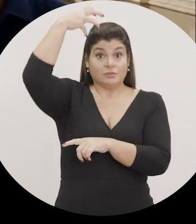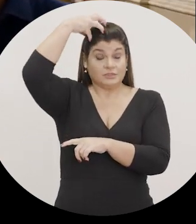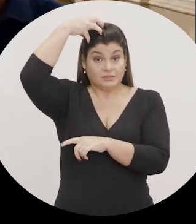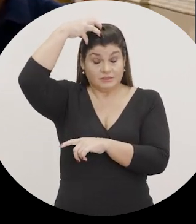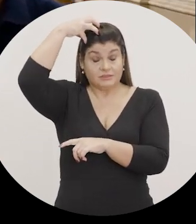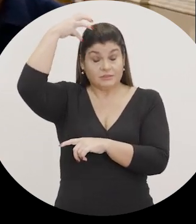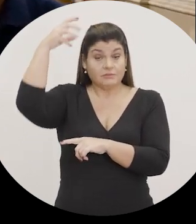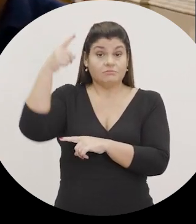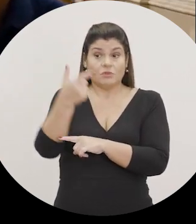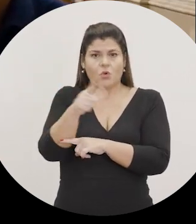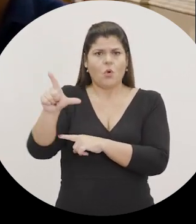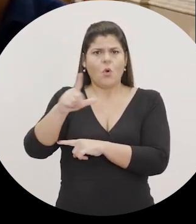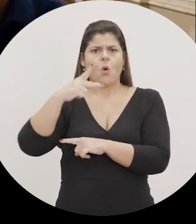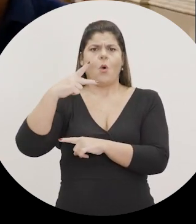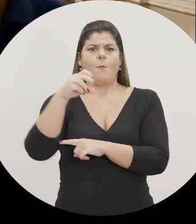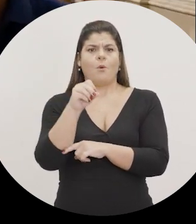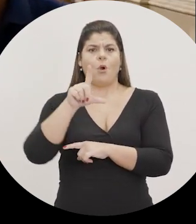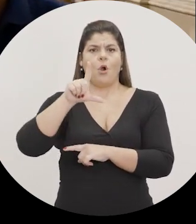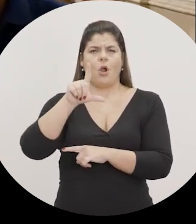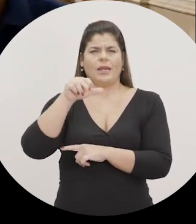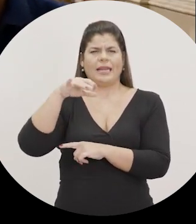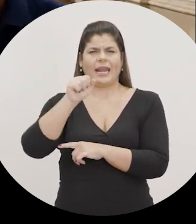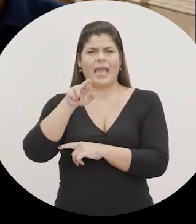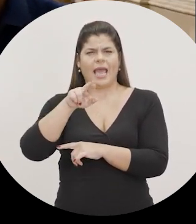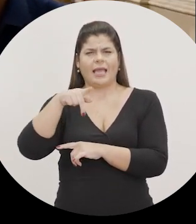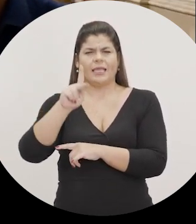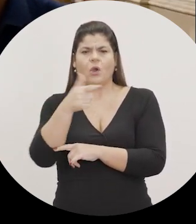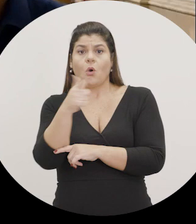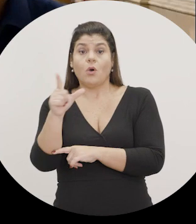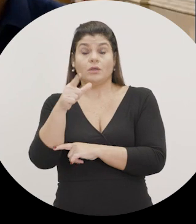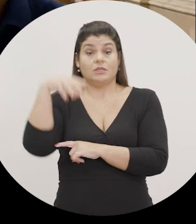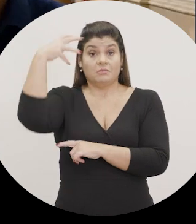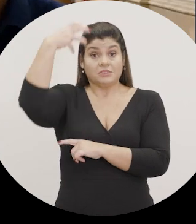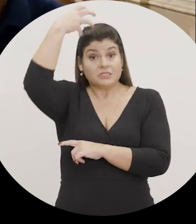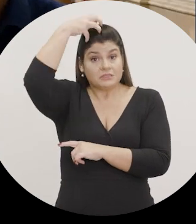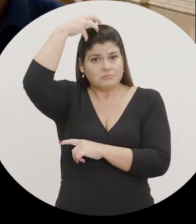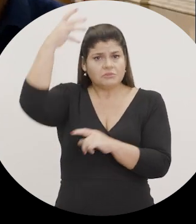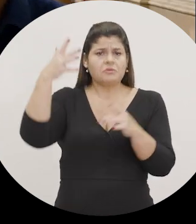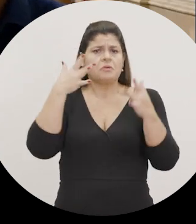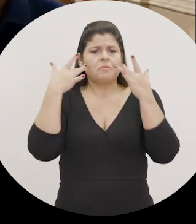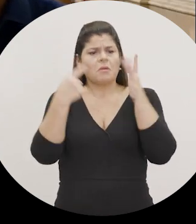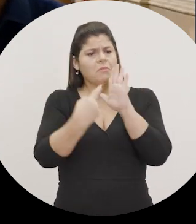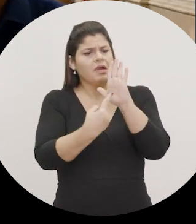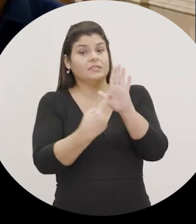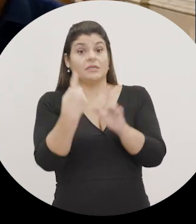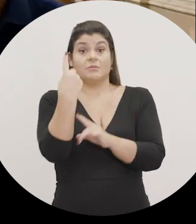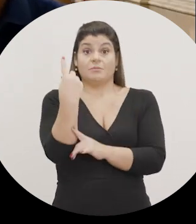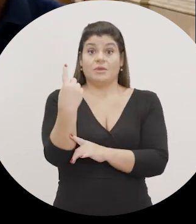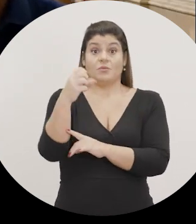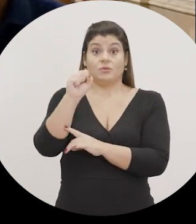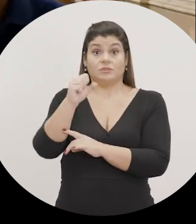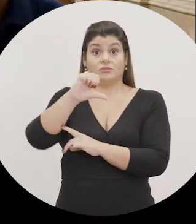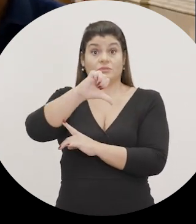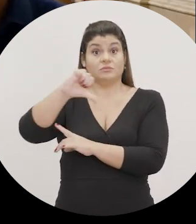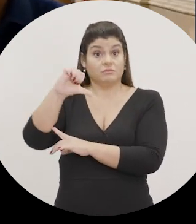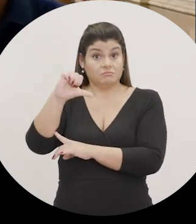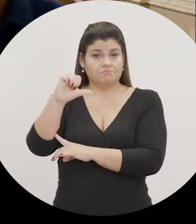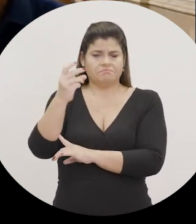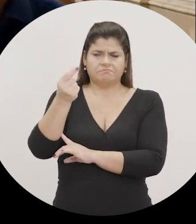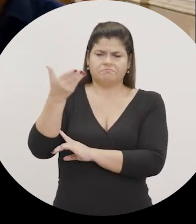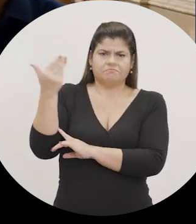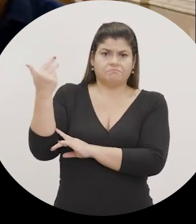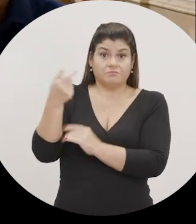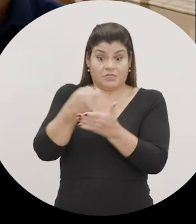outra princesa, né? E foi uma peça totalmente descompromissada, de 1899, né,